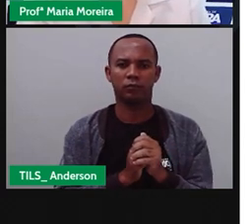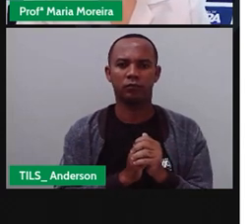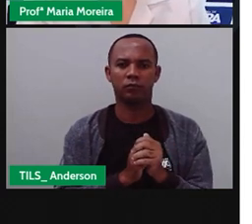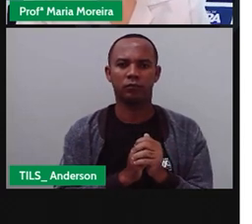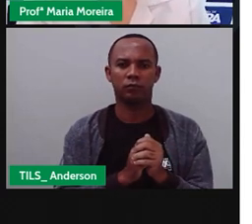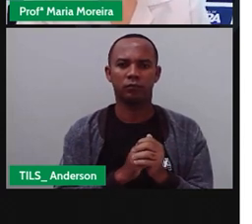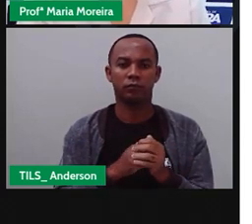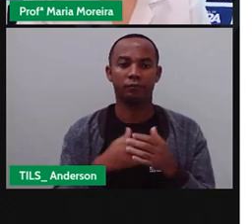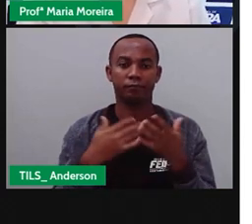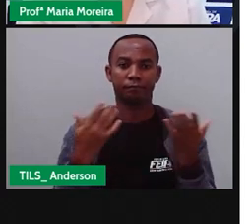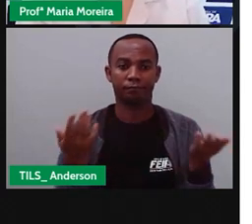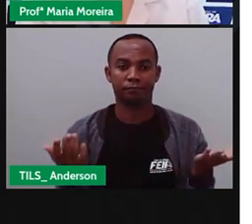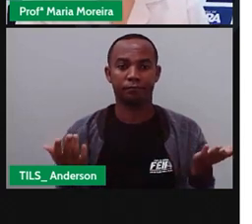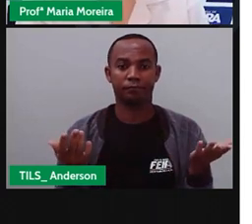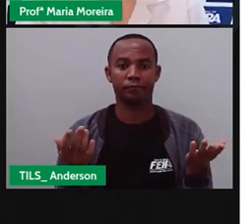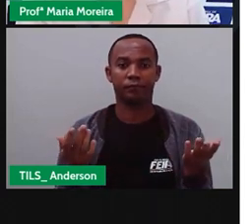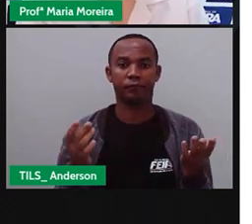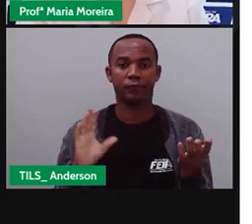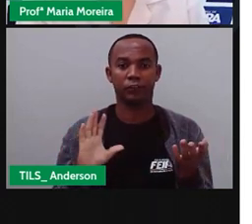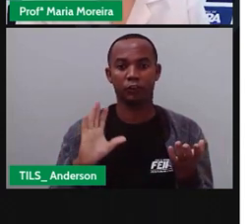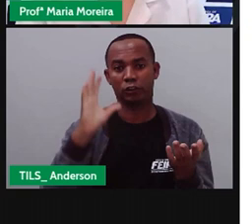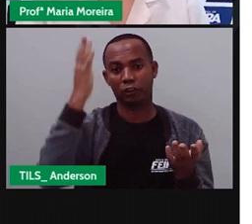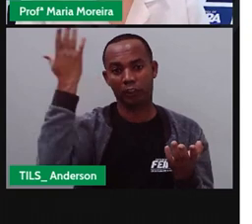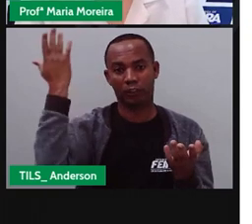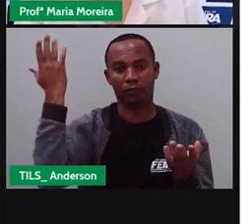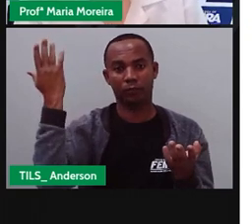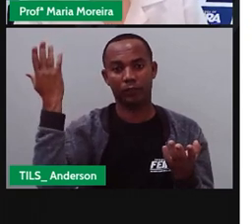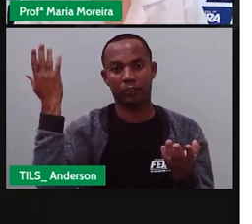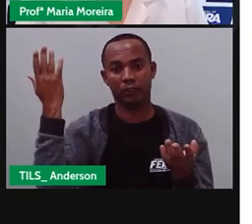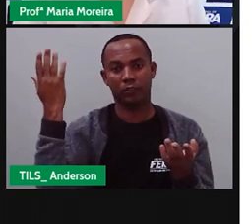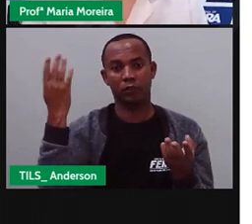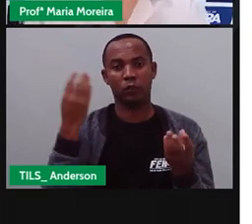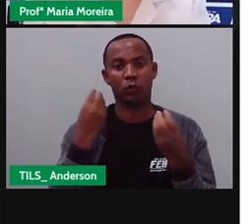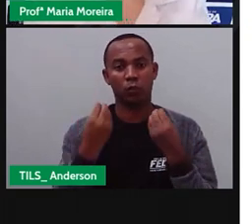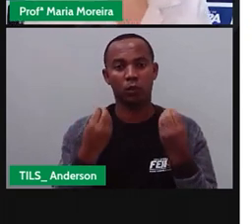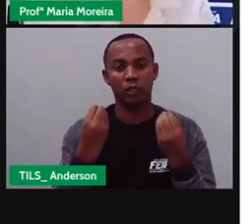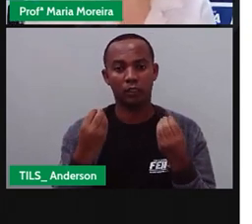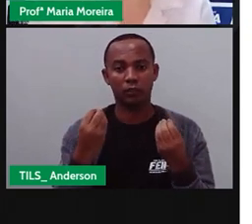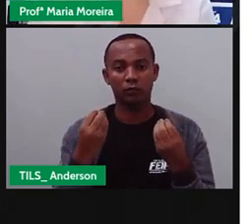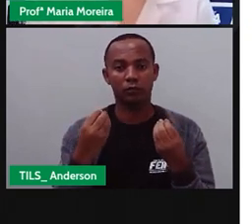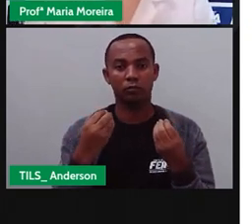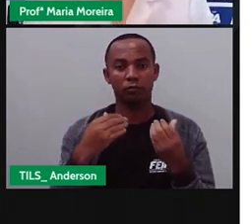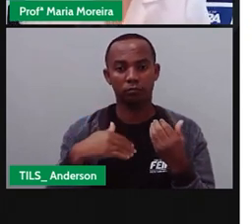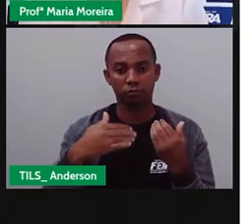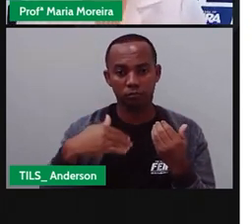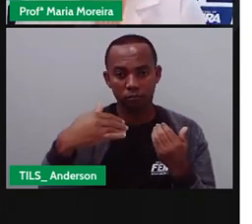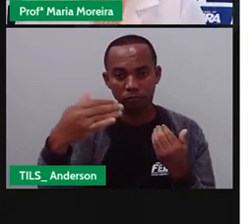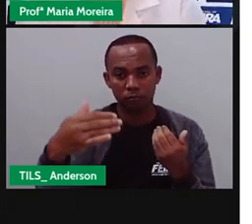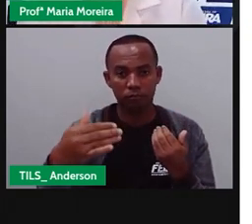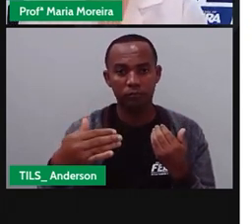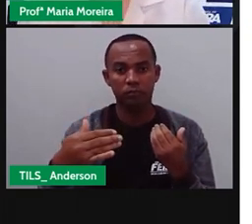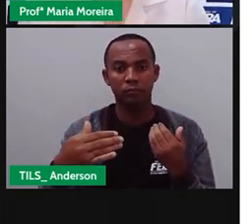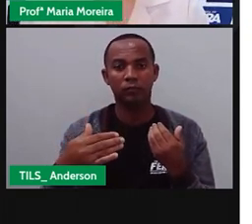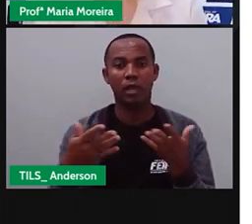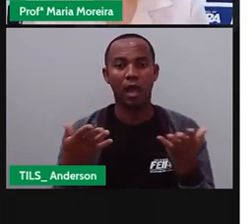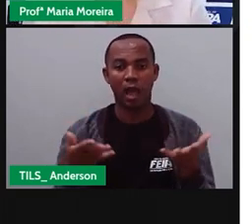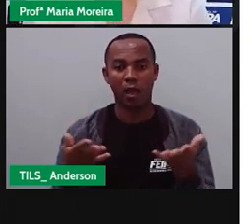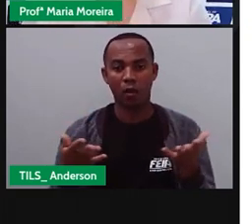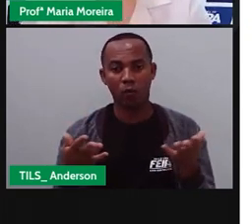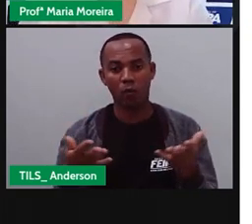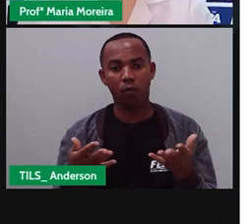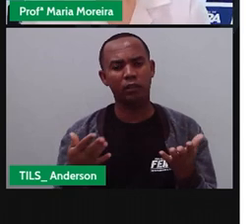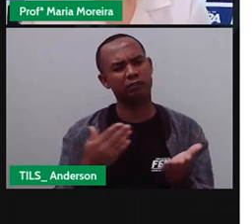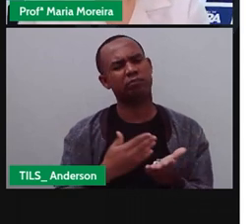Meio, então, de repente, né? Quando, em seguida, nesse momento, a